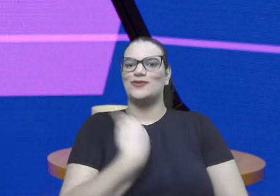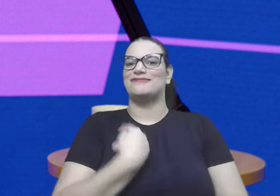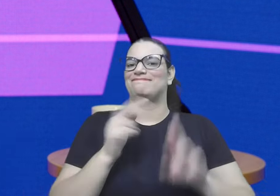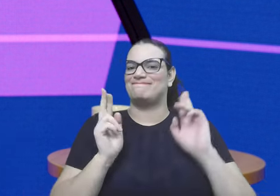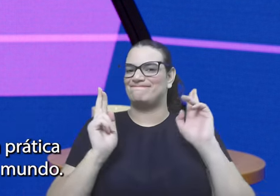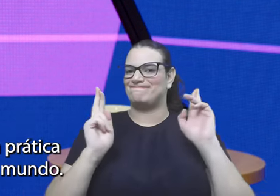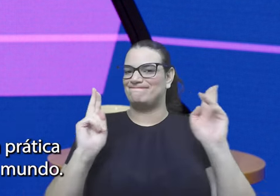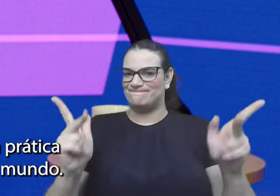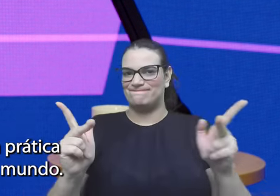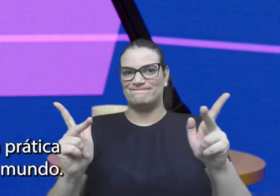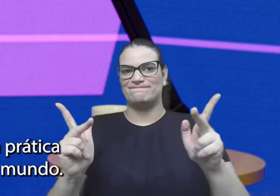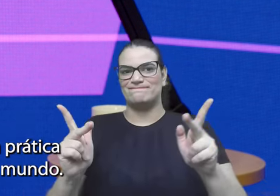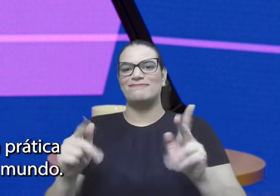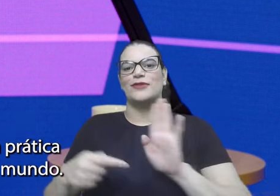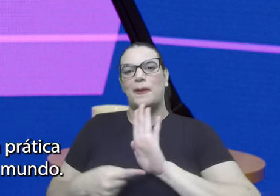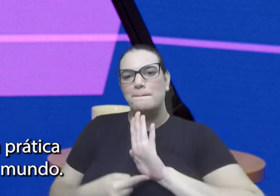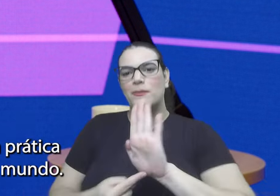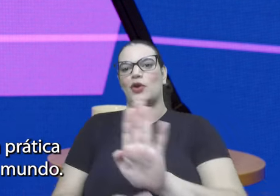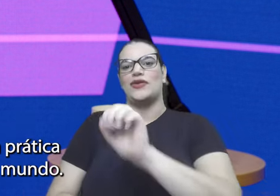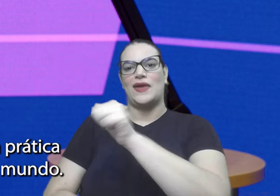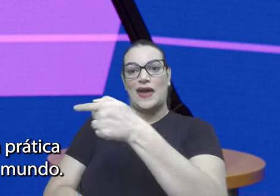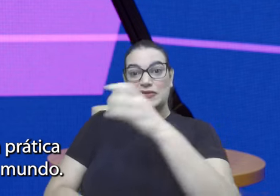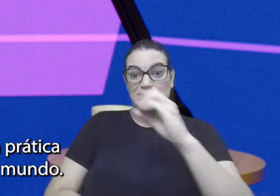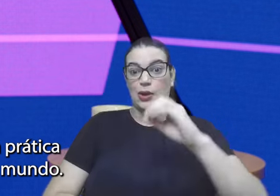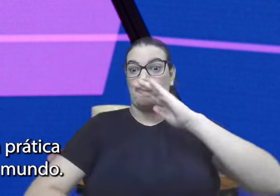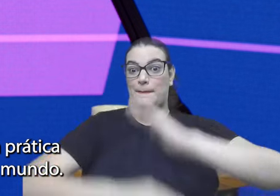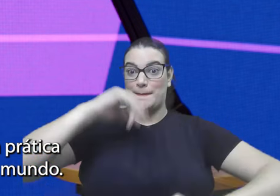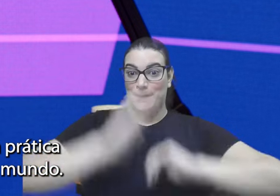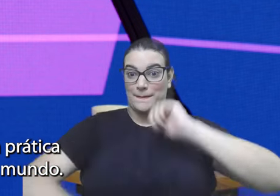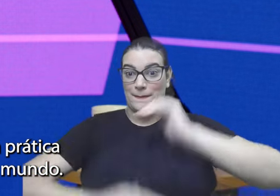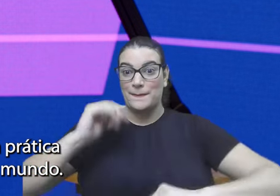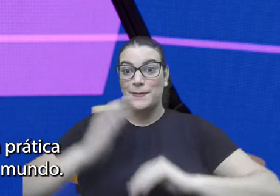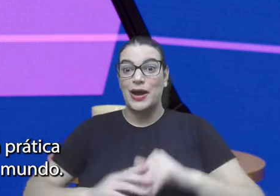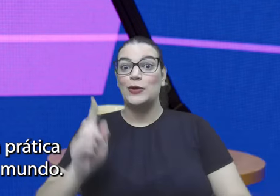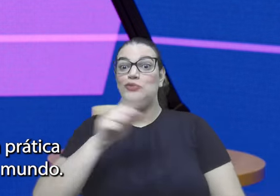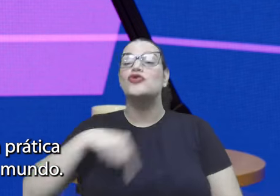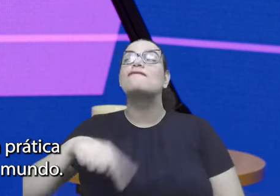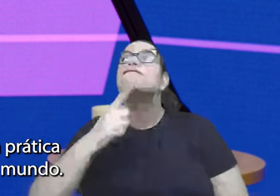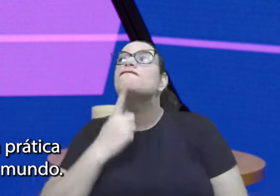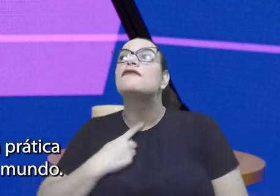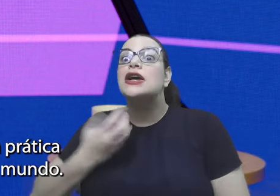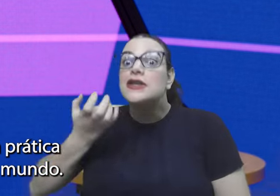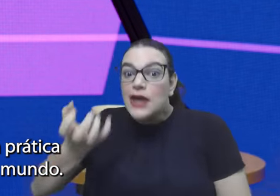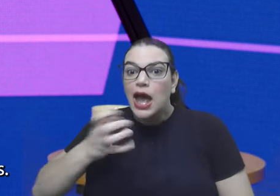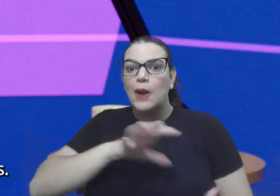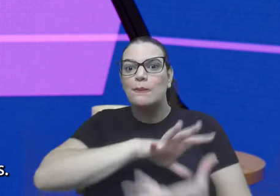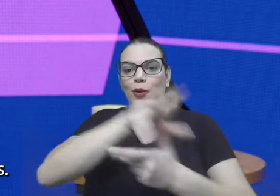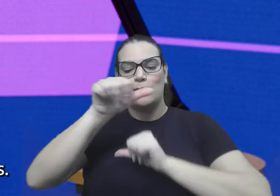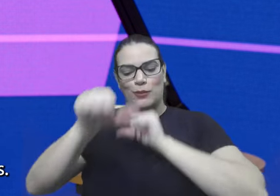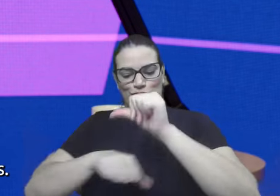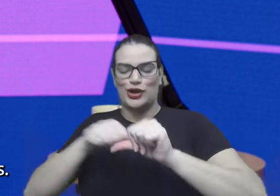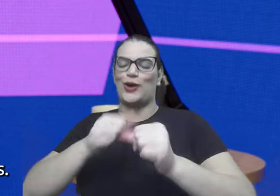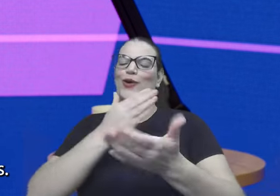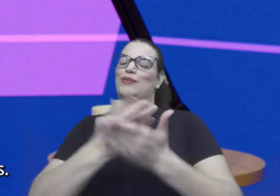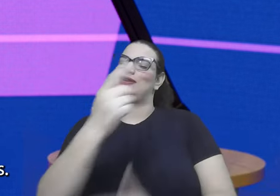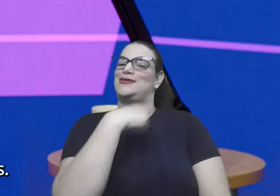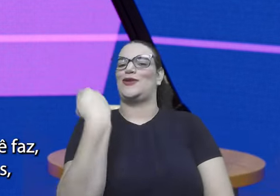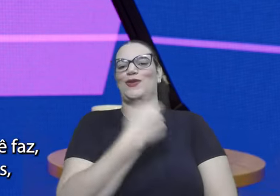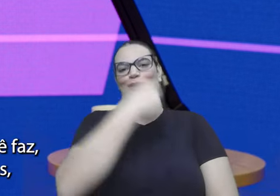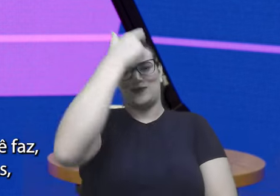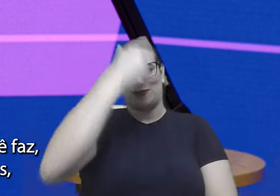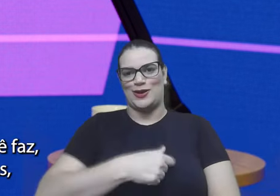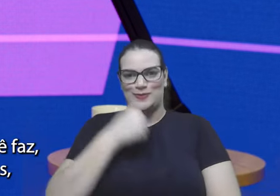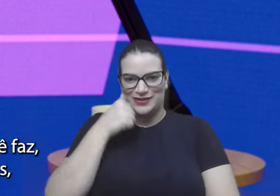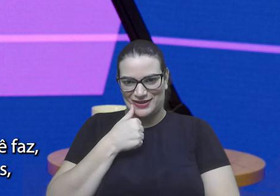diferença colocamos ação colocamos em prática aquilo que nós queremos para o mundo exato começa por nós